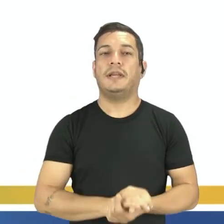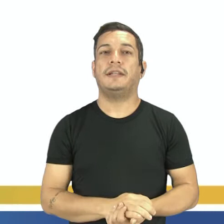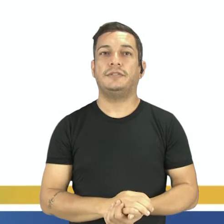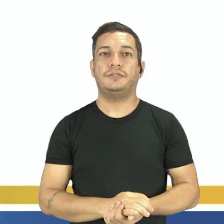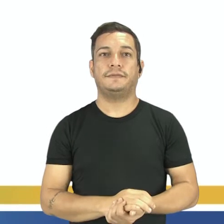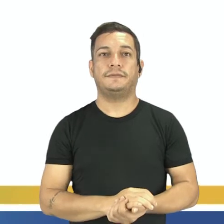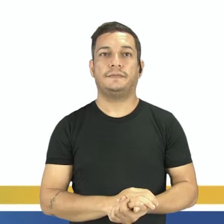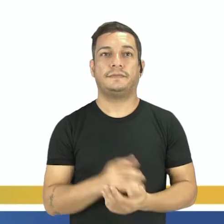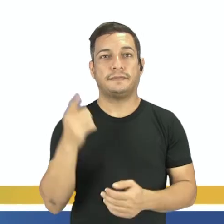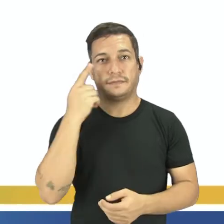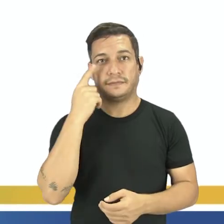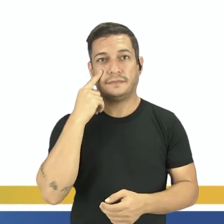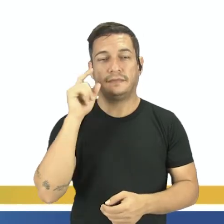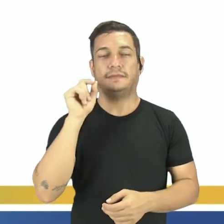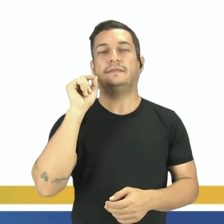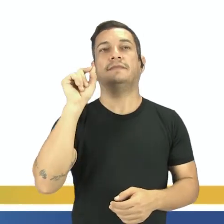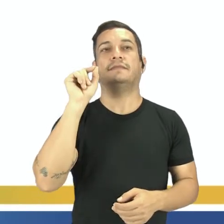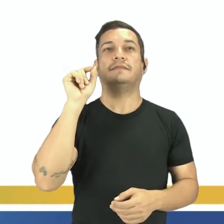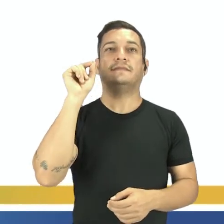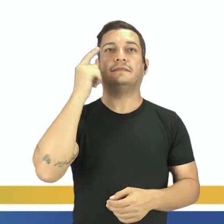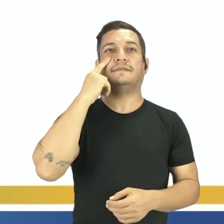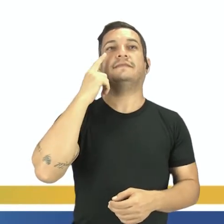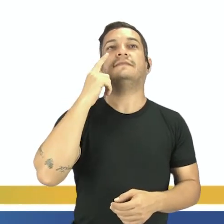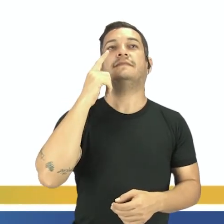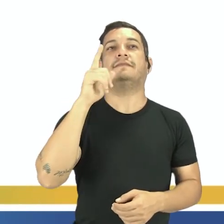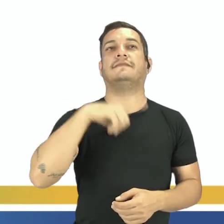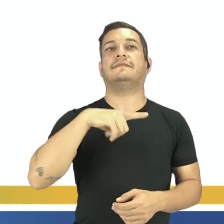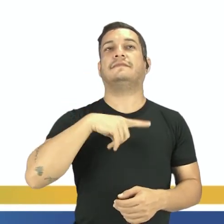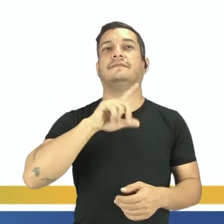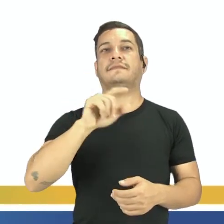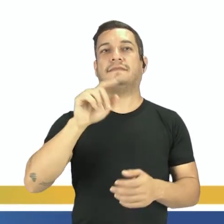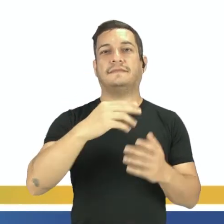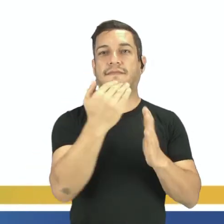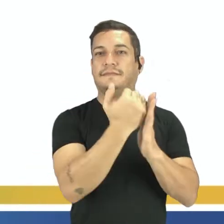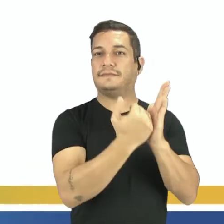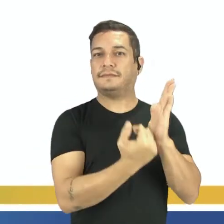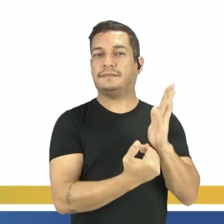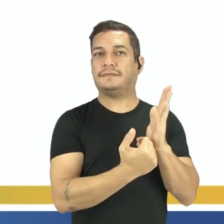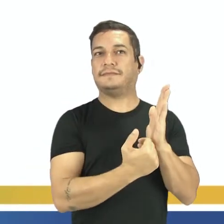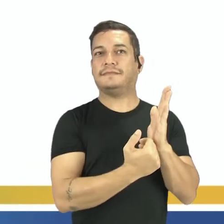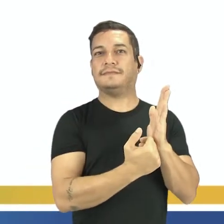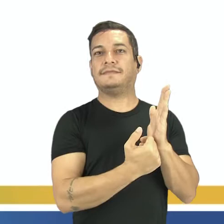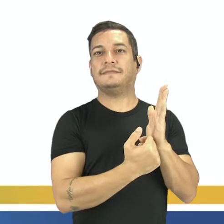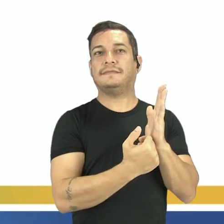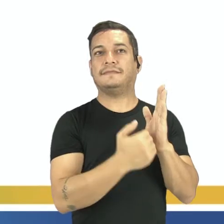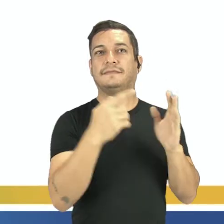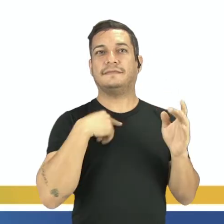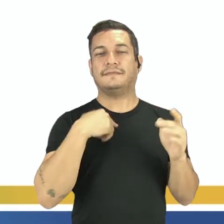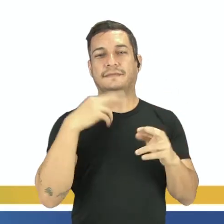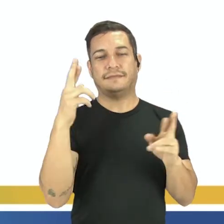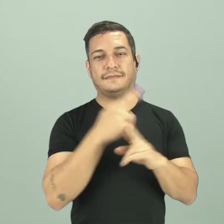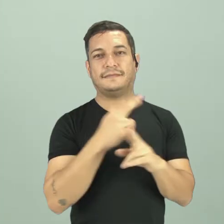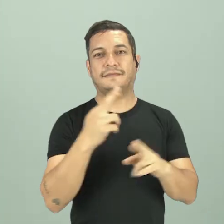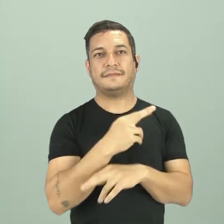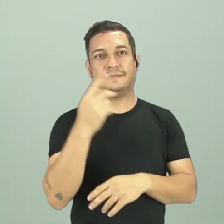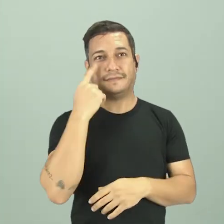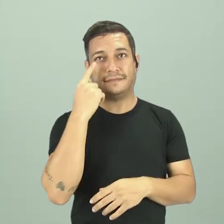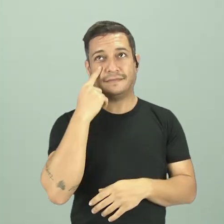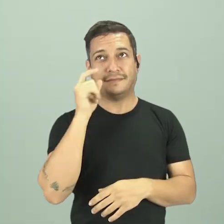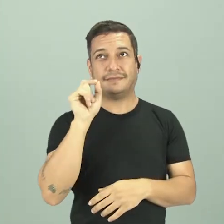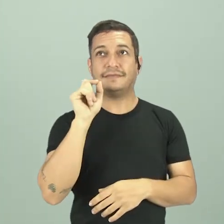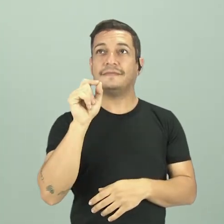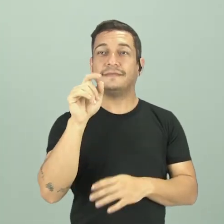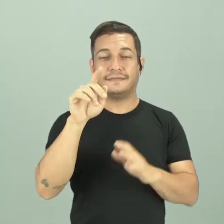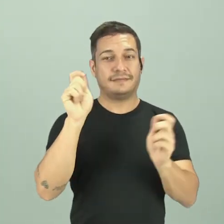Não existe de falar que não sabe fazer redação. Você tem uma série de critérios, uma série de direcionamentos aí para você escrever o seu